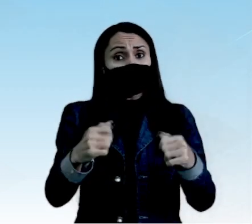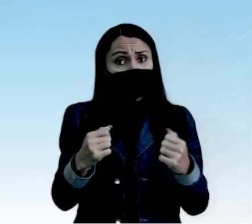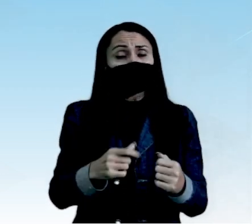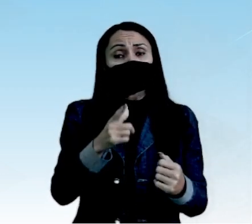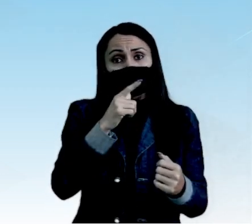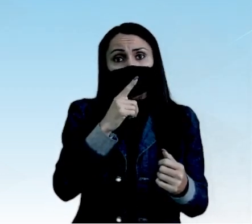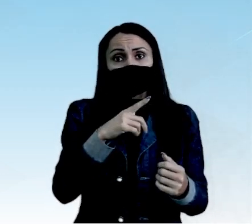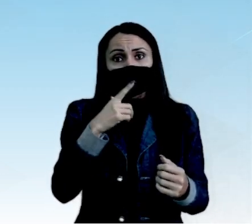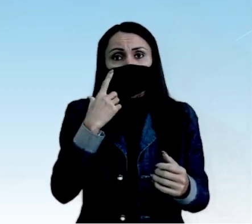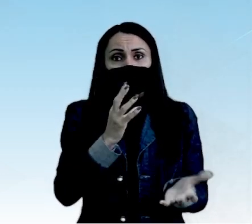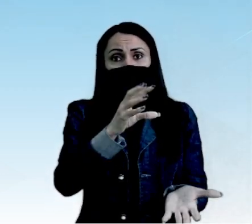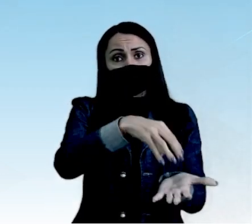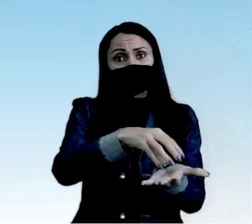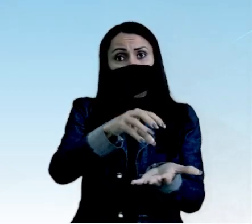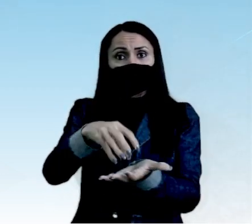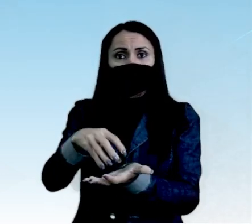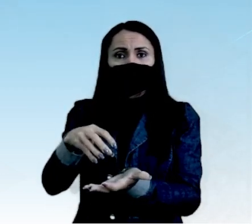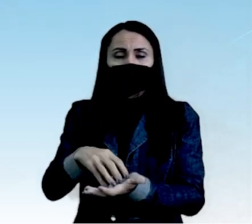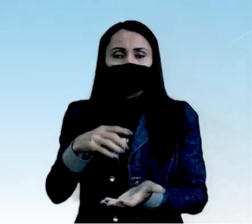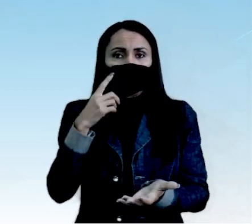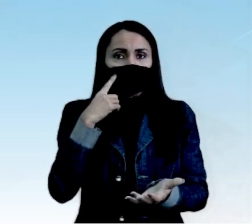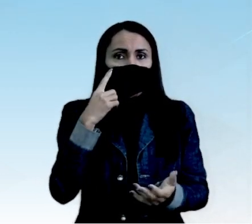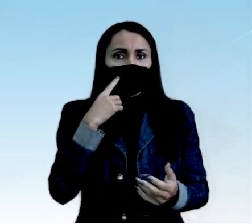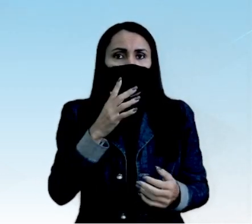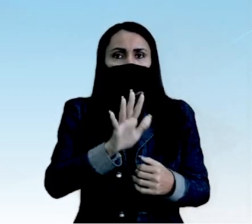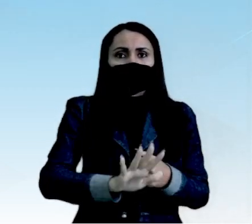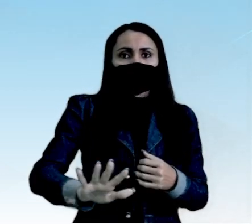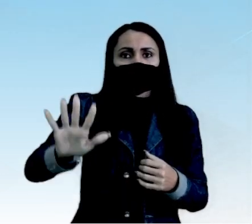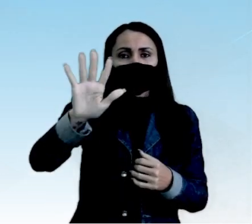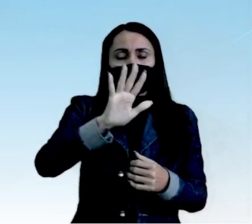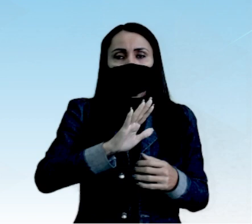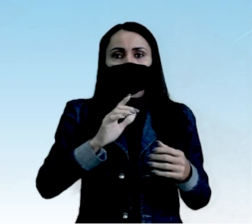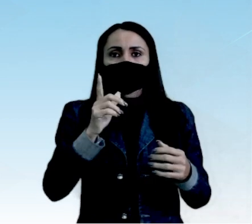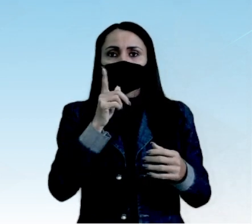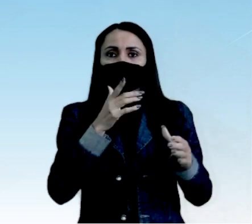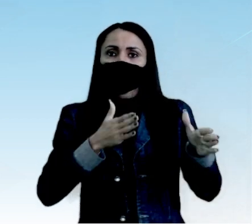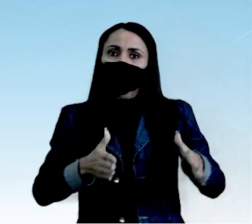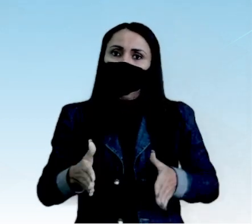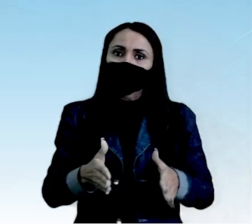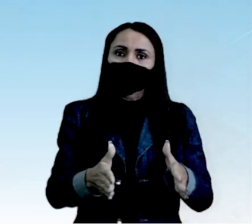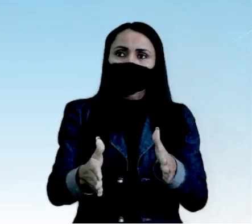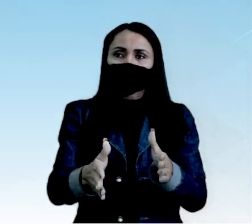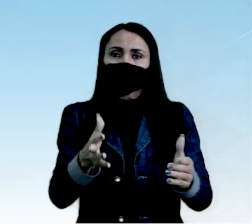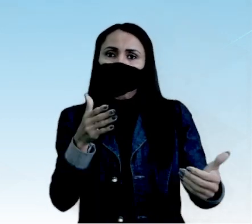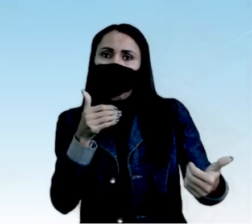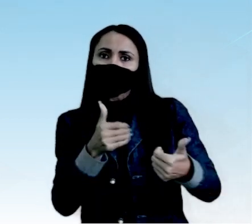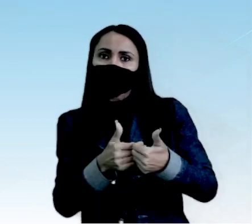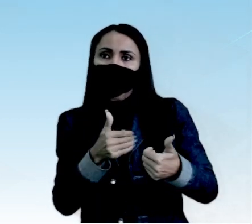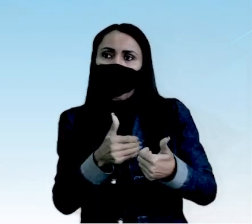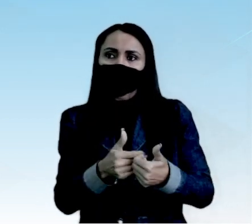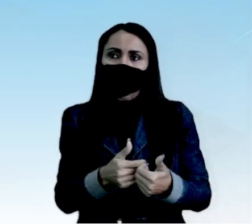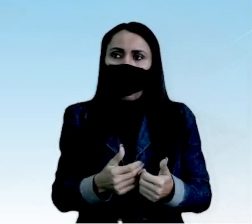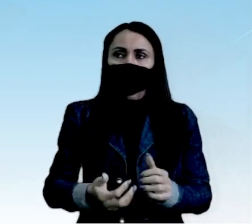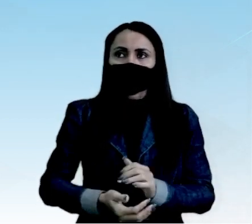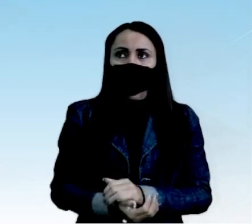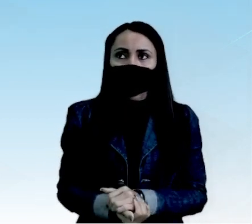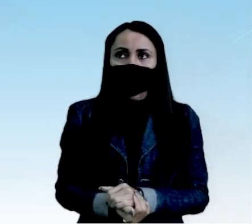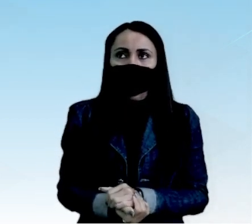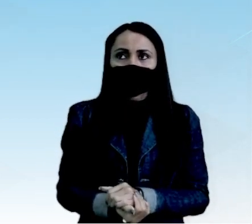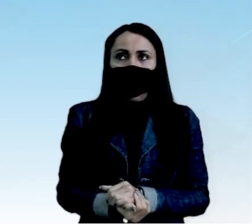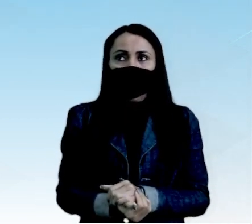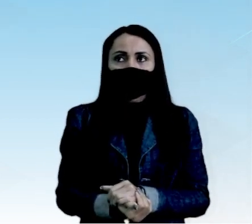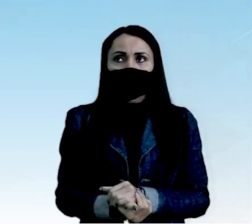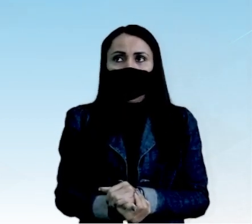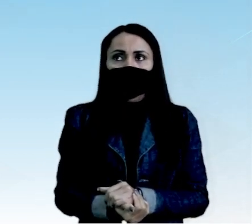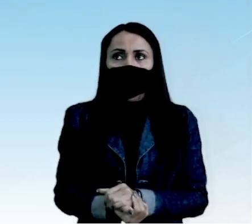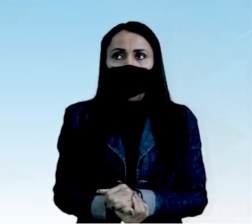tribos foram constituídas ou à margem de um rio ou muito próximo para que ele tenha um acesso à água,